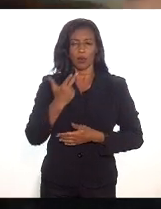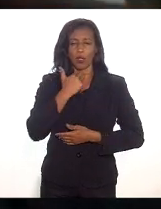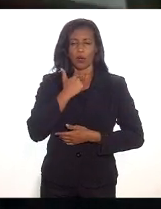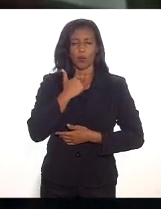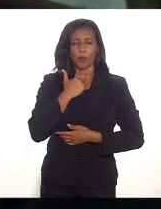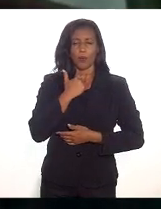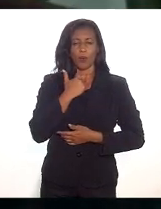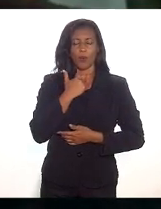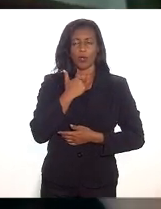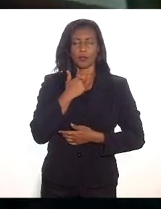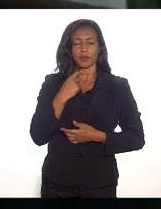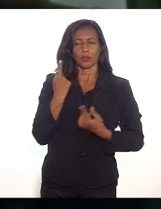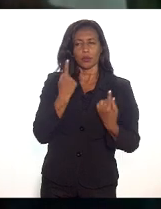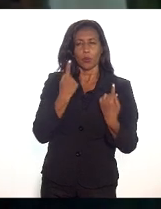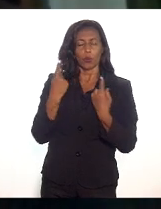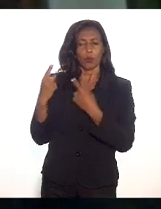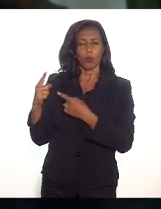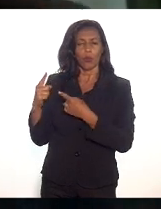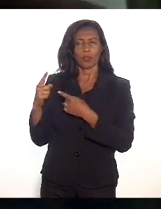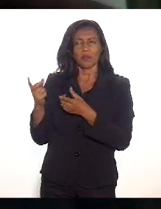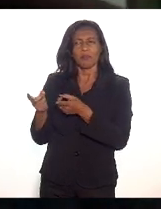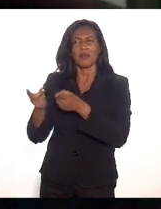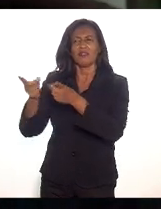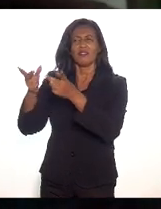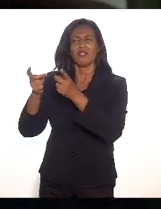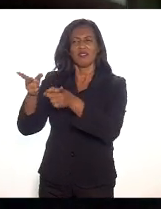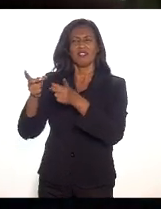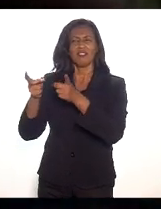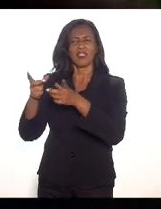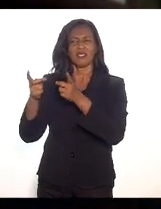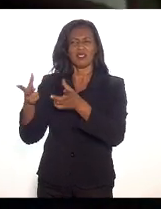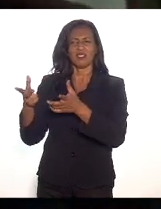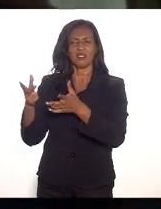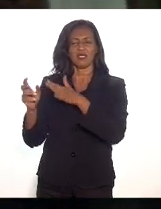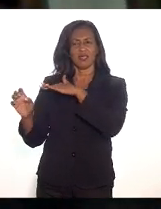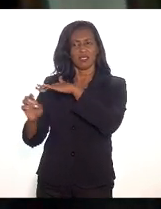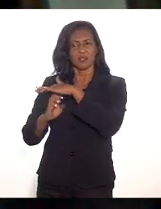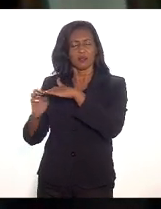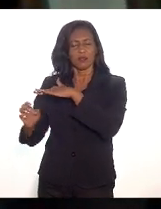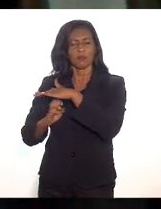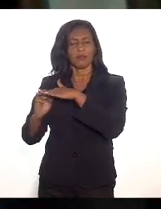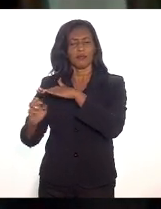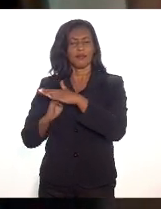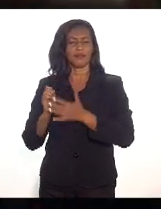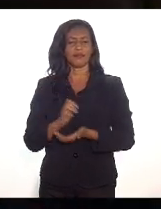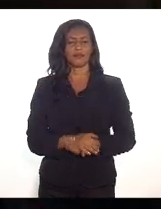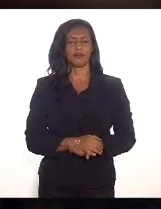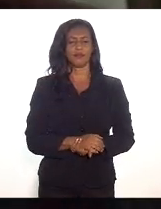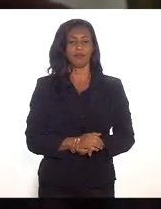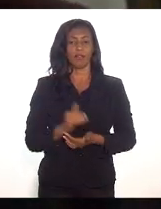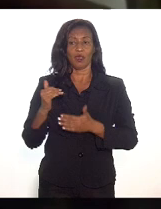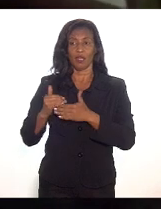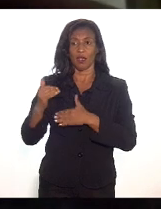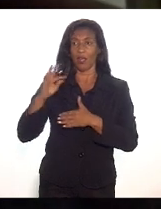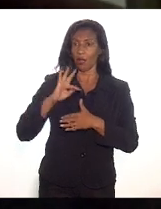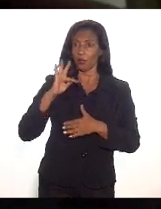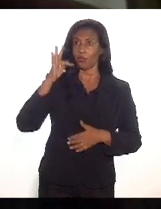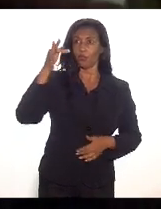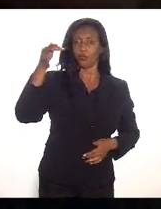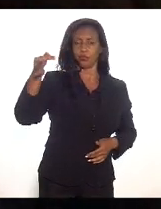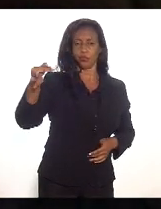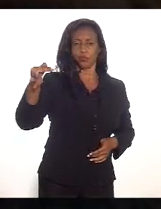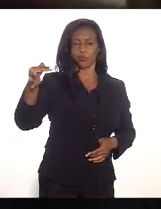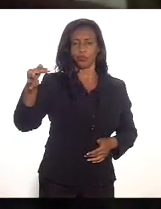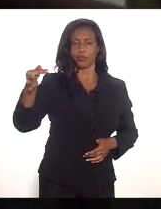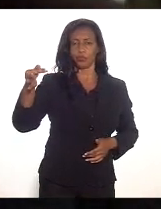como pretexto para poder privatizar, para poder fazer uma concessão por 35 anos. E lá na frente, depois, vai